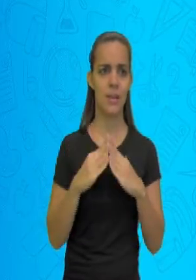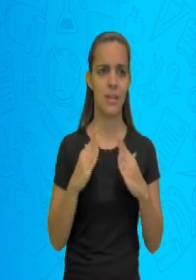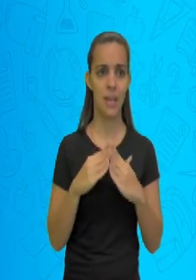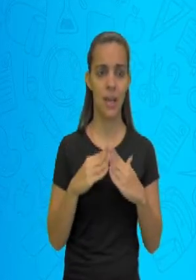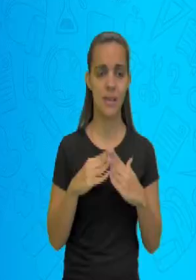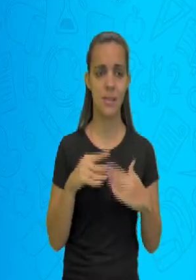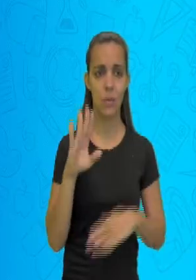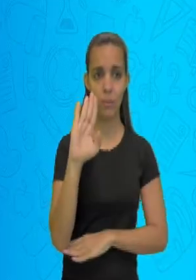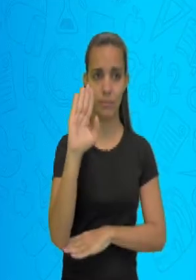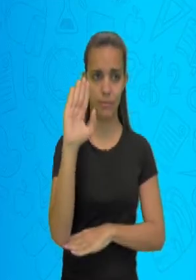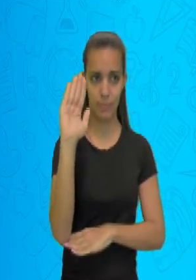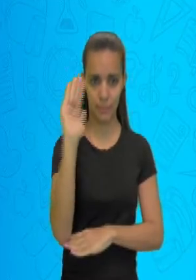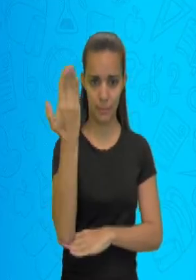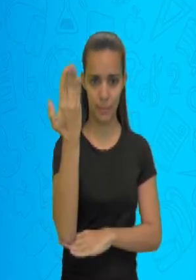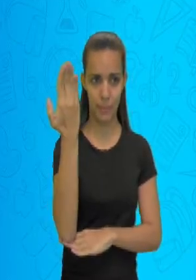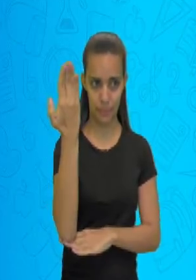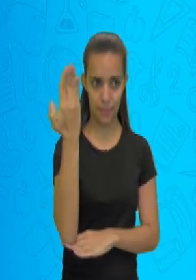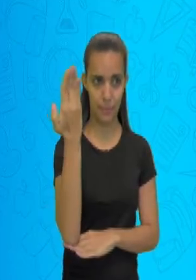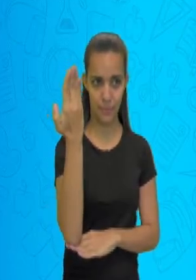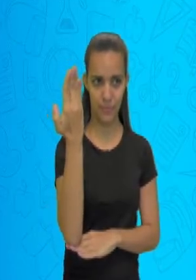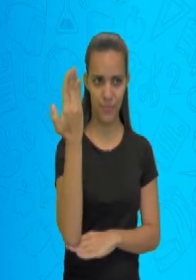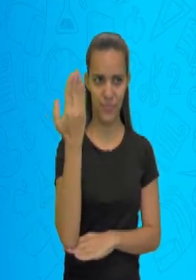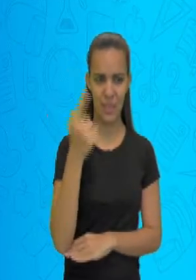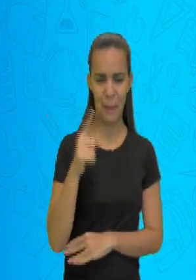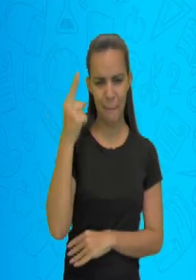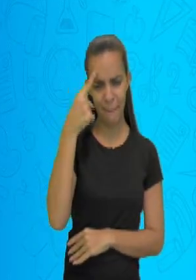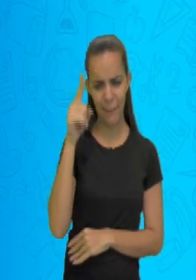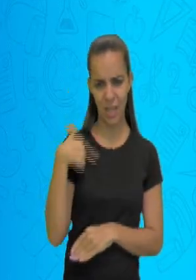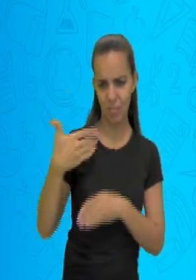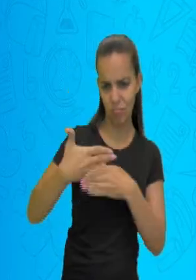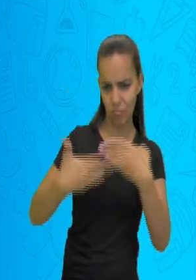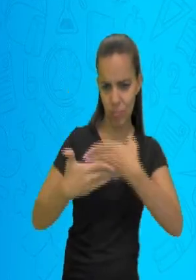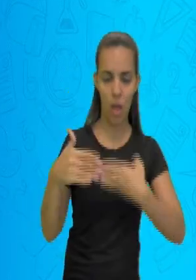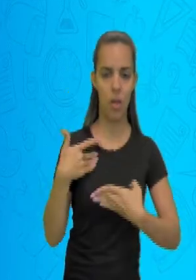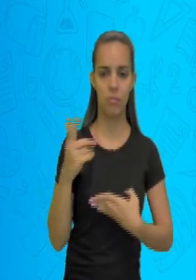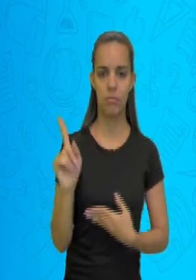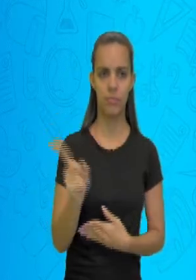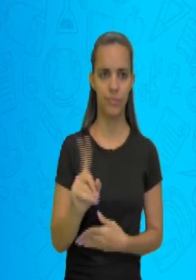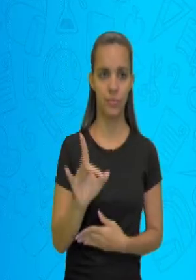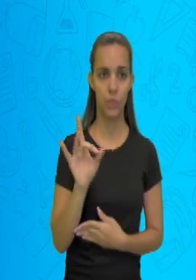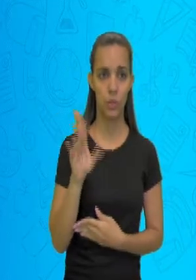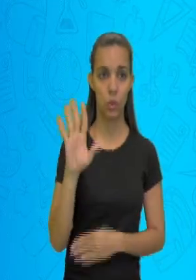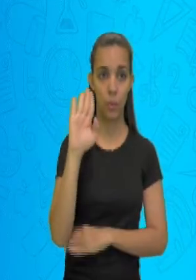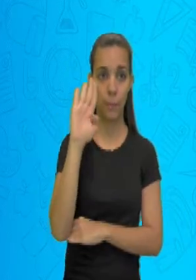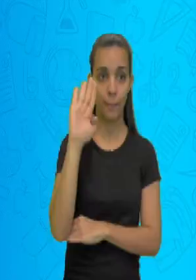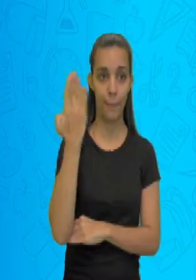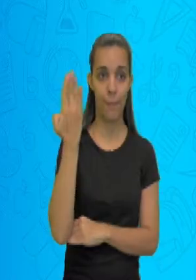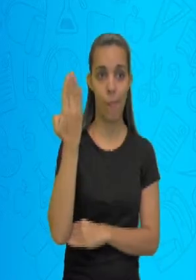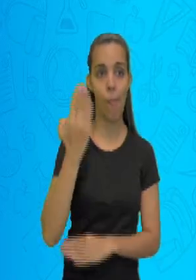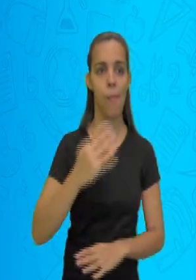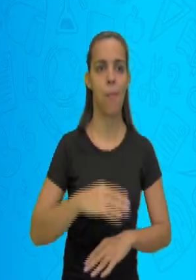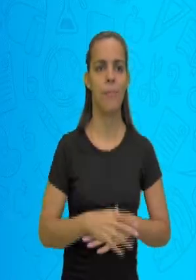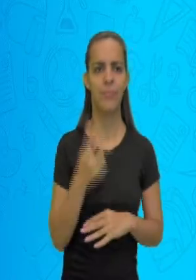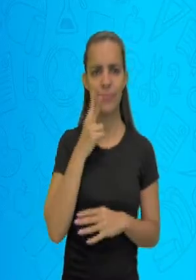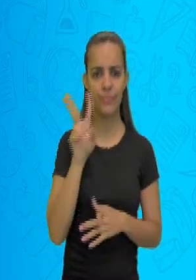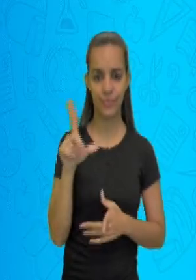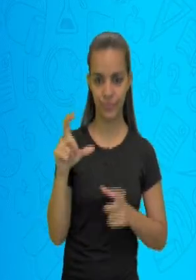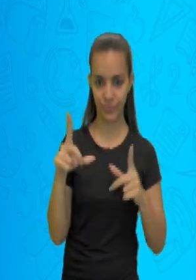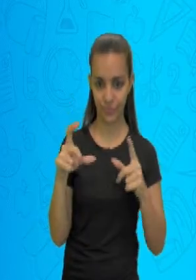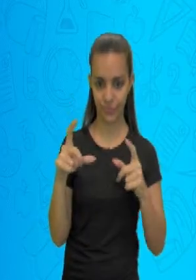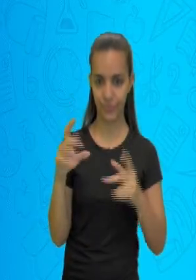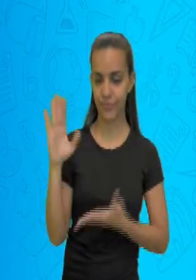elas são construídas com madeira, não são de alvenaria, tijolo, cimento, elas são feitas de madeira. E olha lá, elas